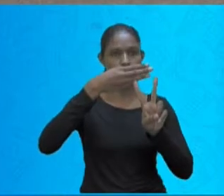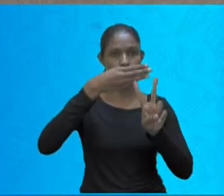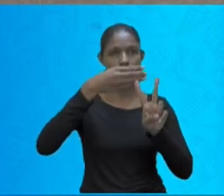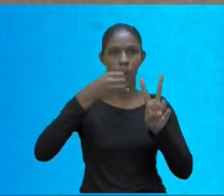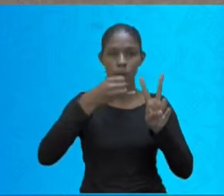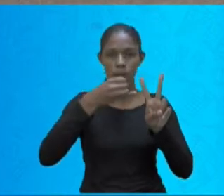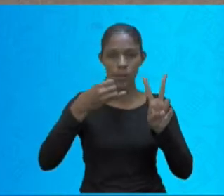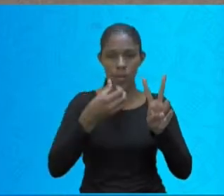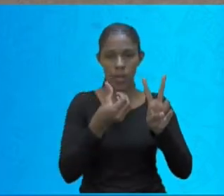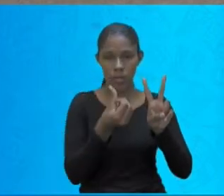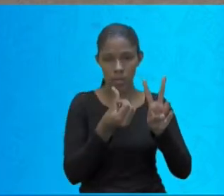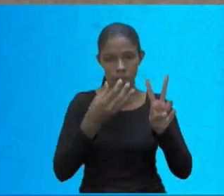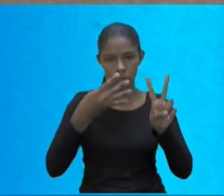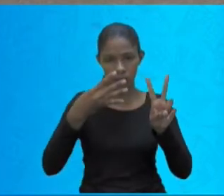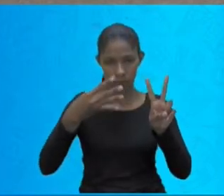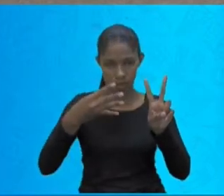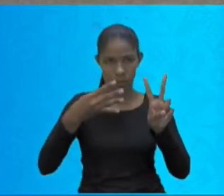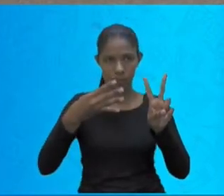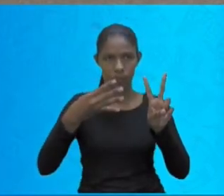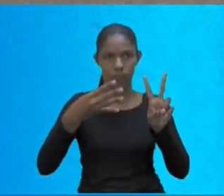menos 64.